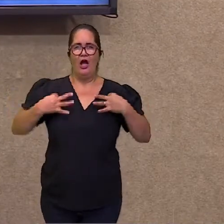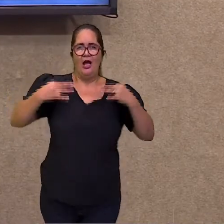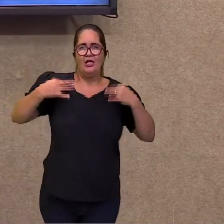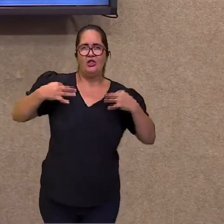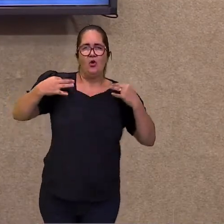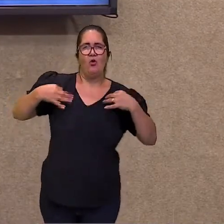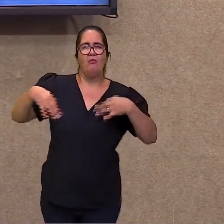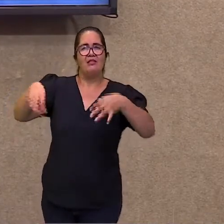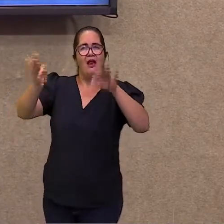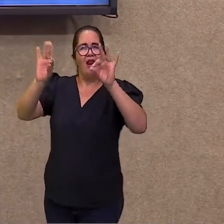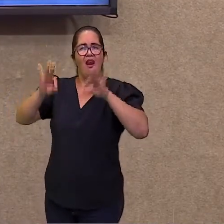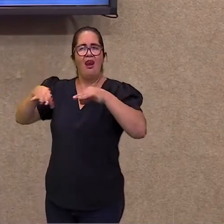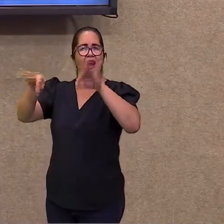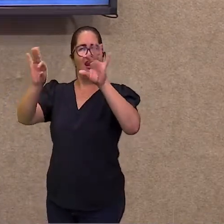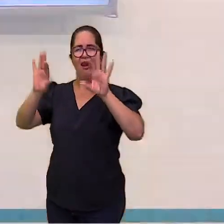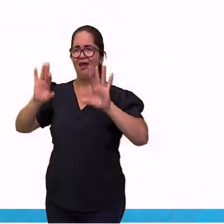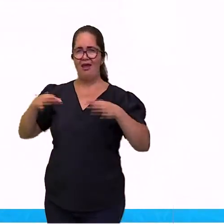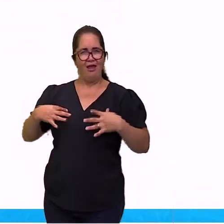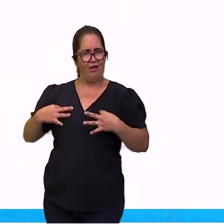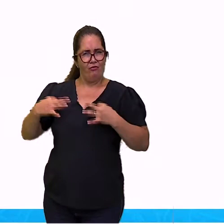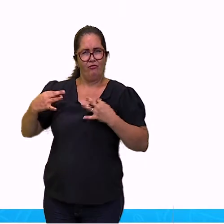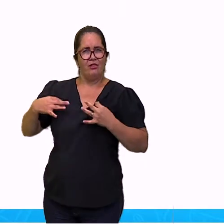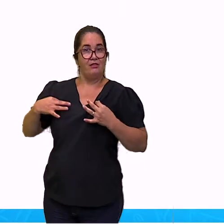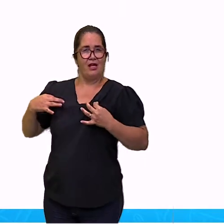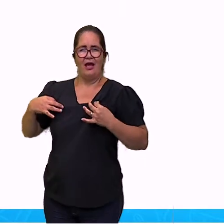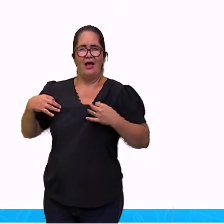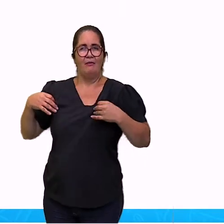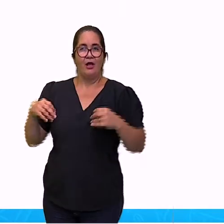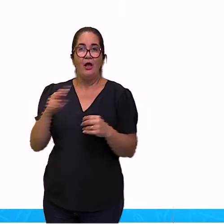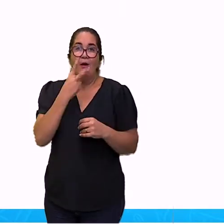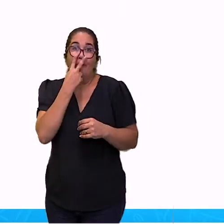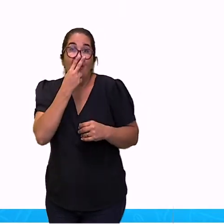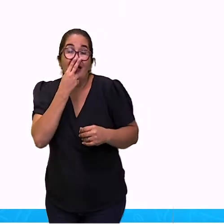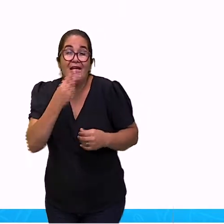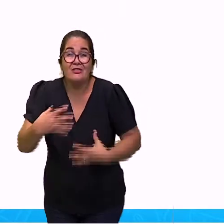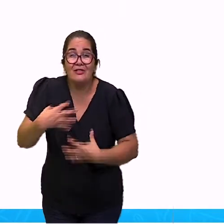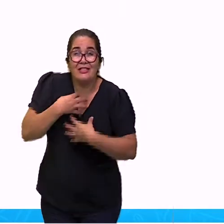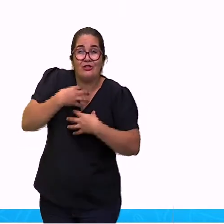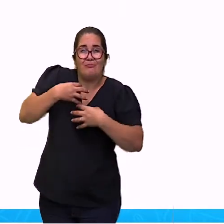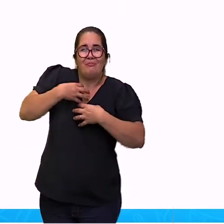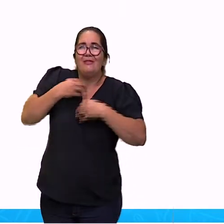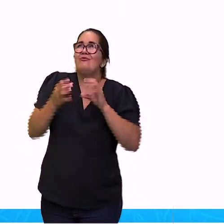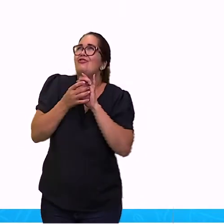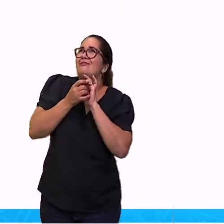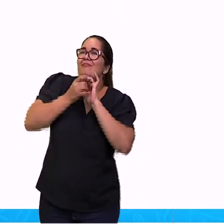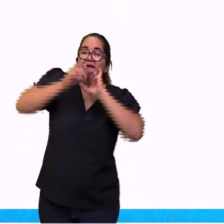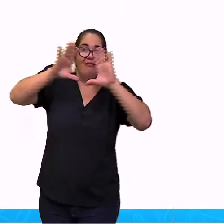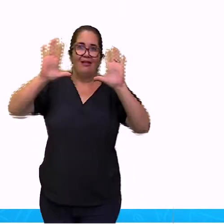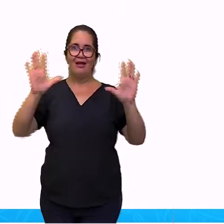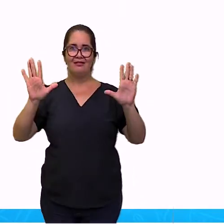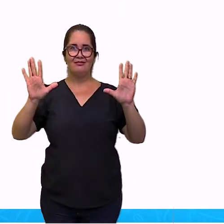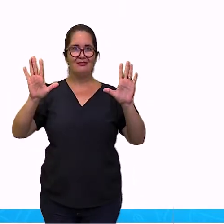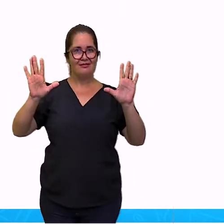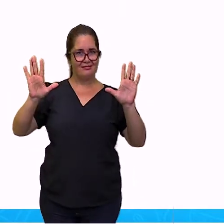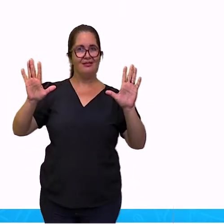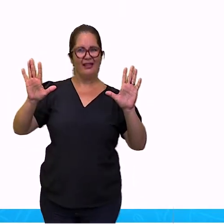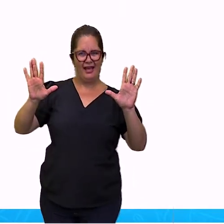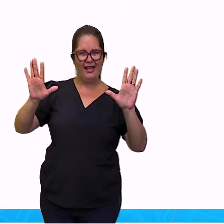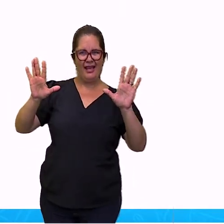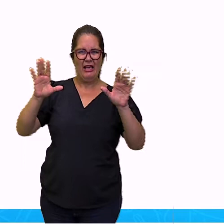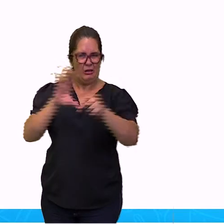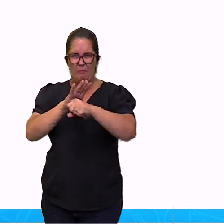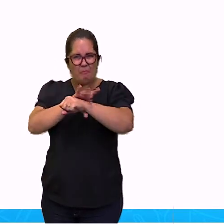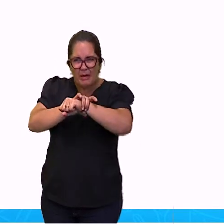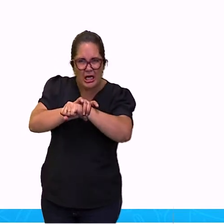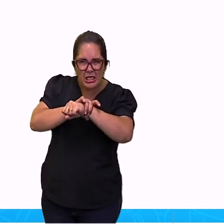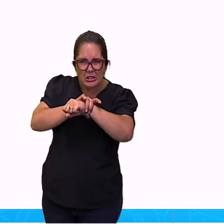roupas dinâmicas, uma questão de liberdade. O que você sente vendo essa imagem da dança contemporânea? Ela não te dá uma